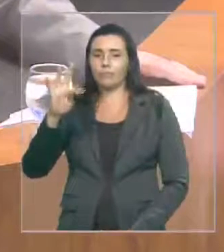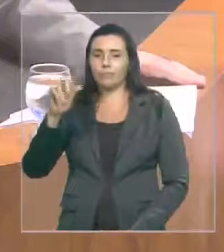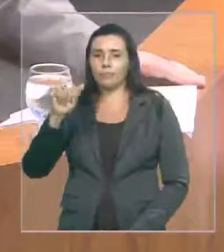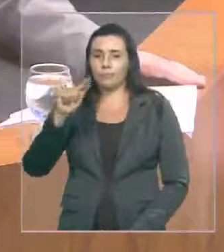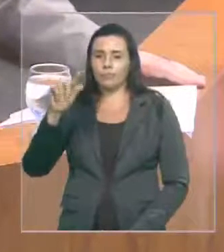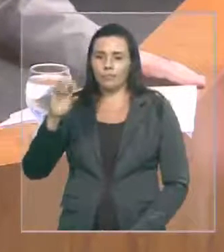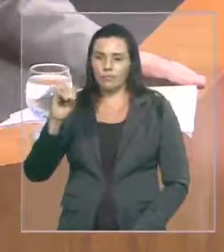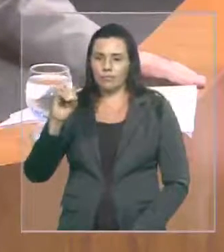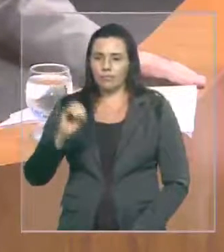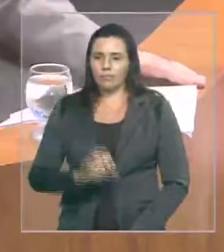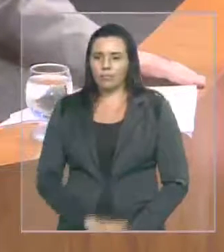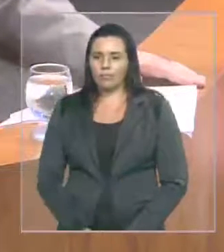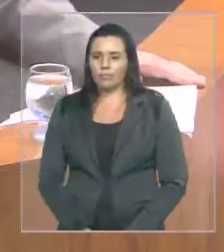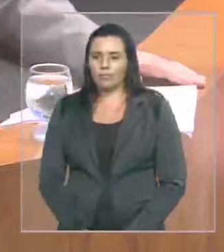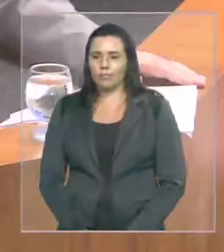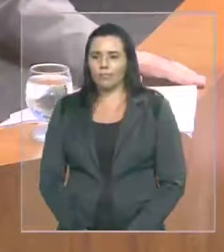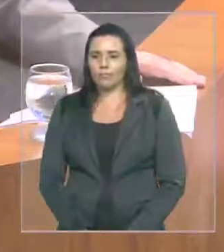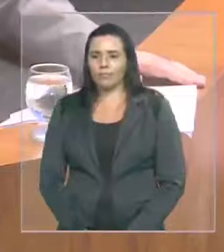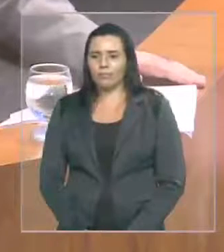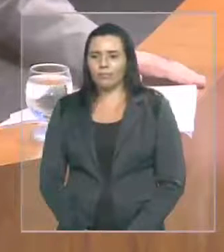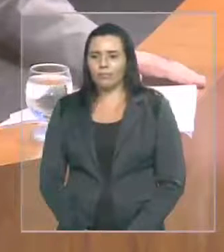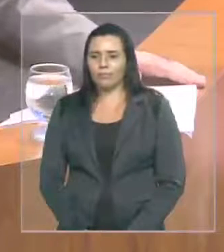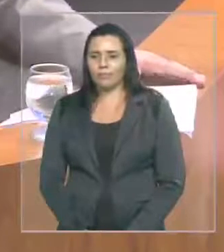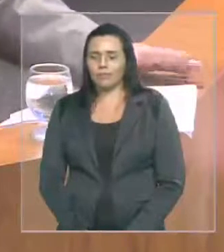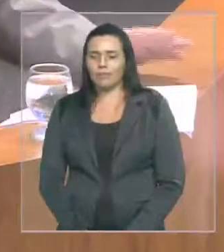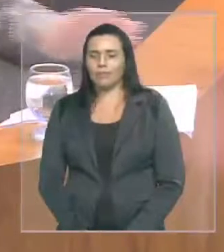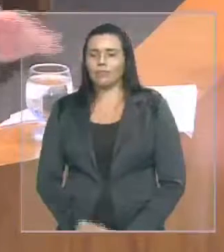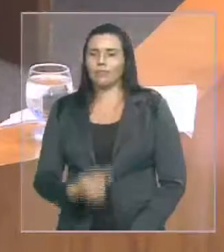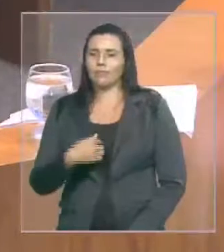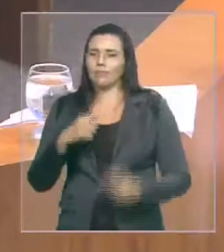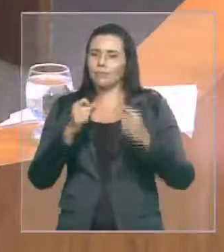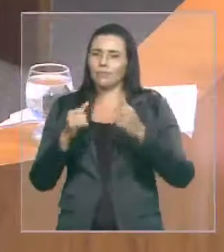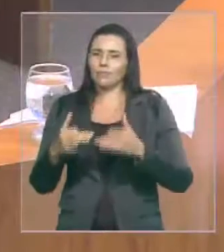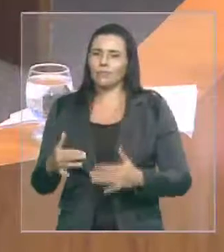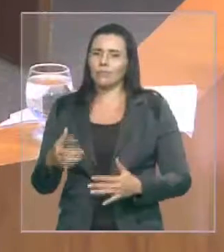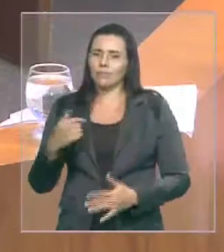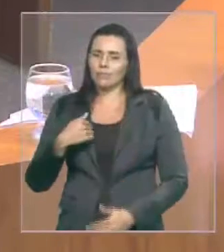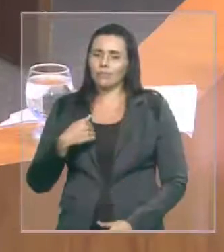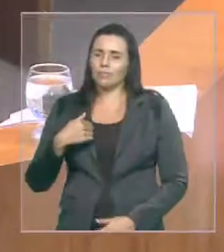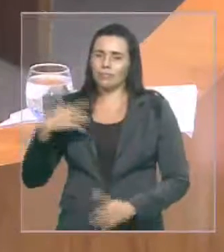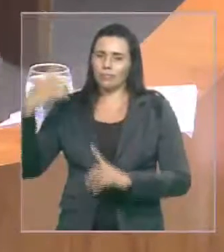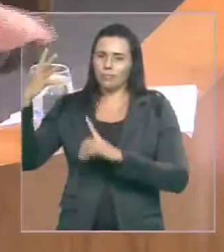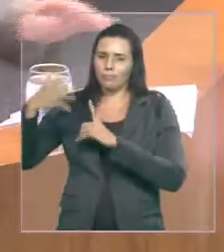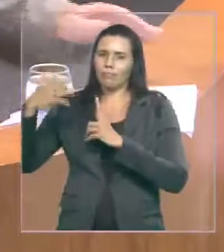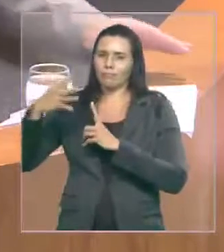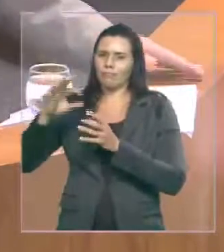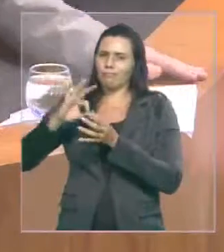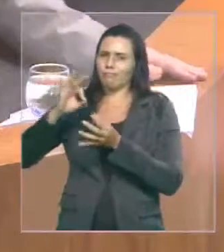sobre o que tratei hoje no início do meu pronunciamento.